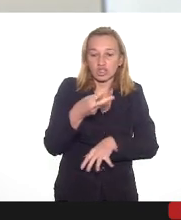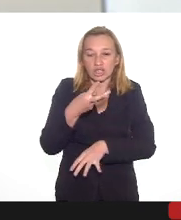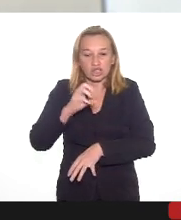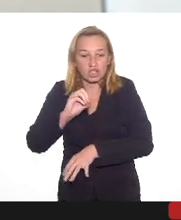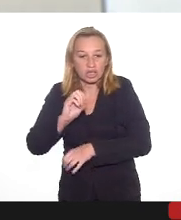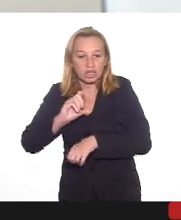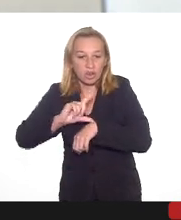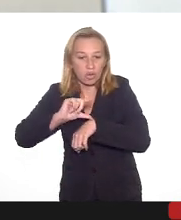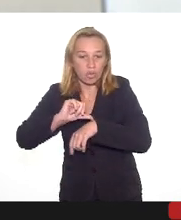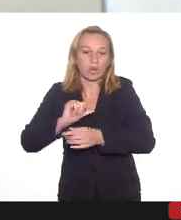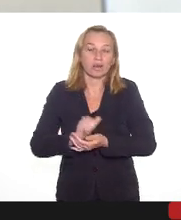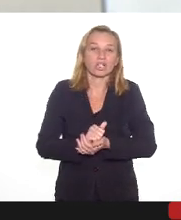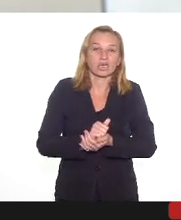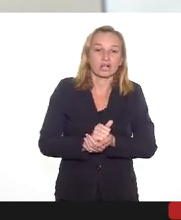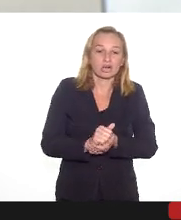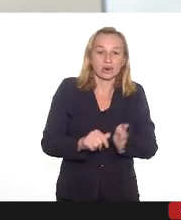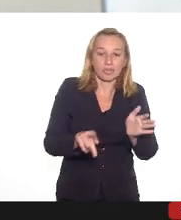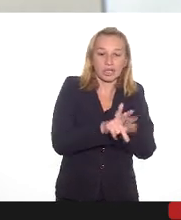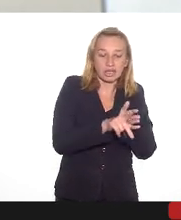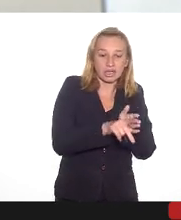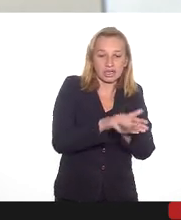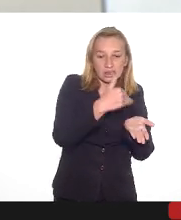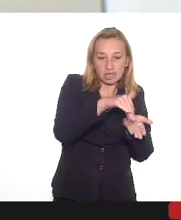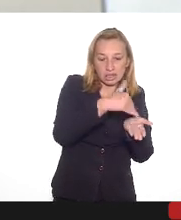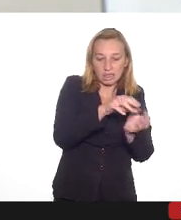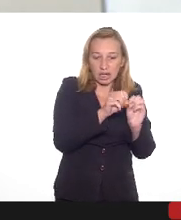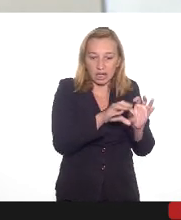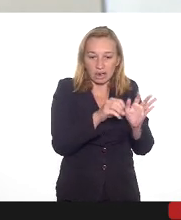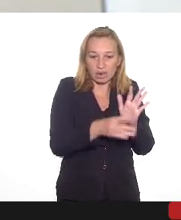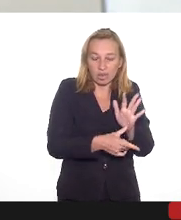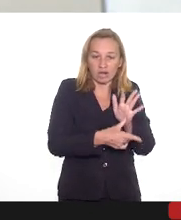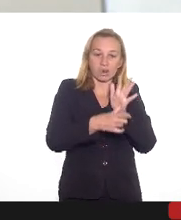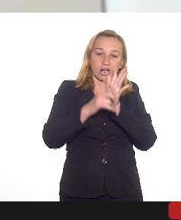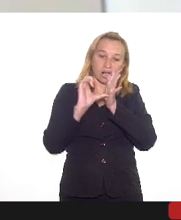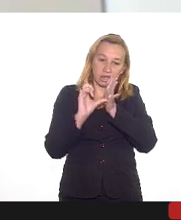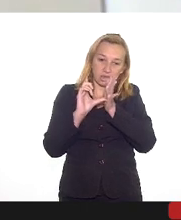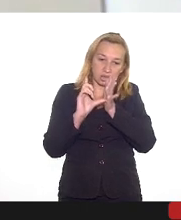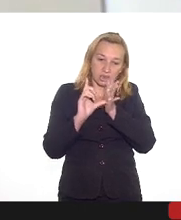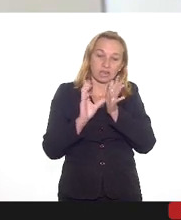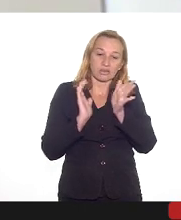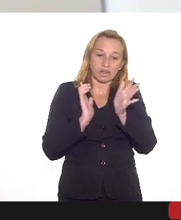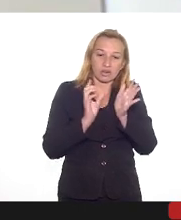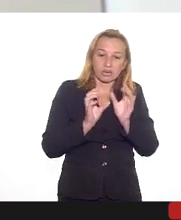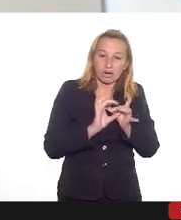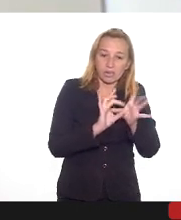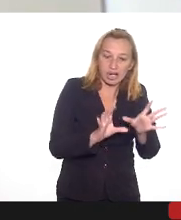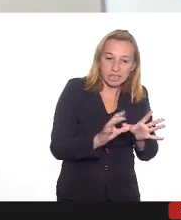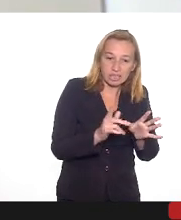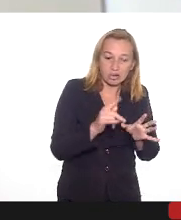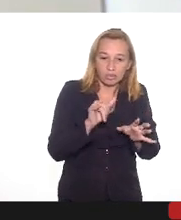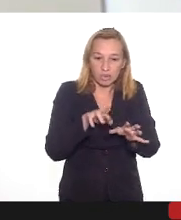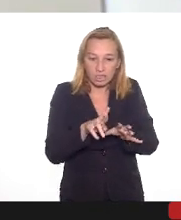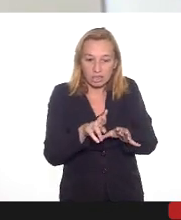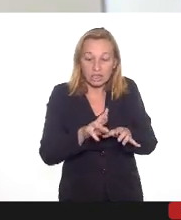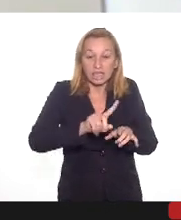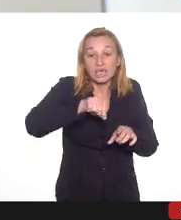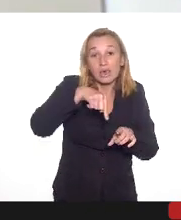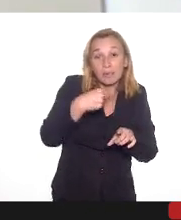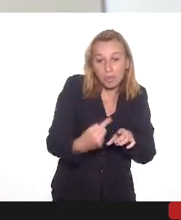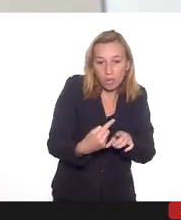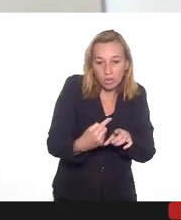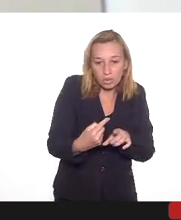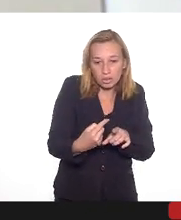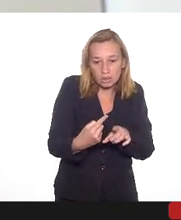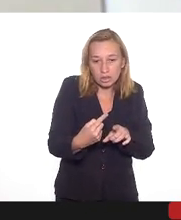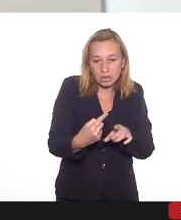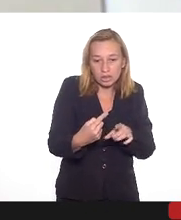quando veio da SEDUC, né, na gestão do secretário anterior, veio com o aval da Procuradoria, e depois acabou que